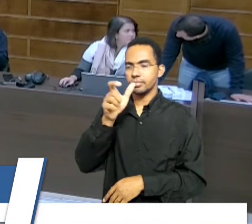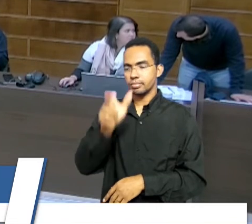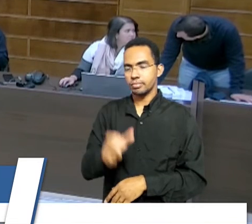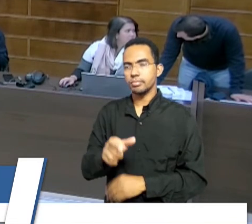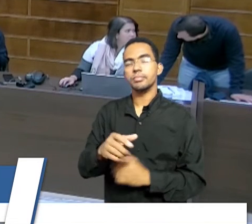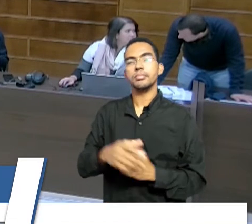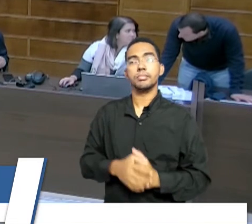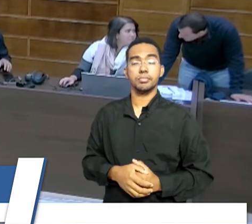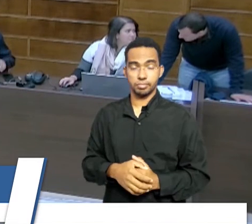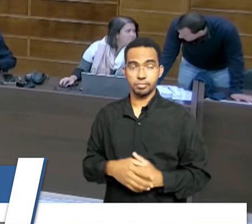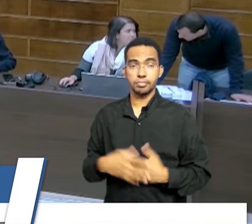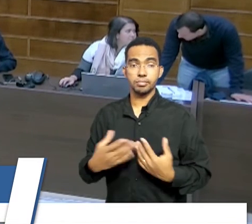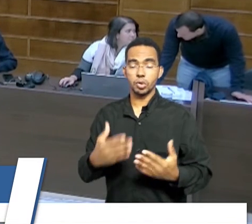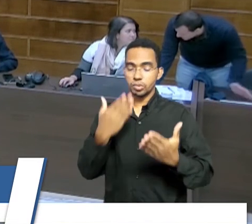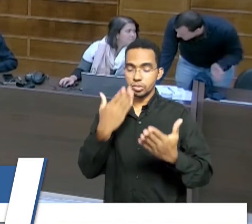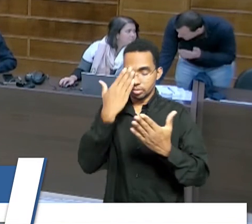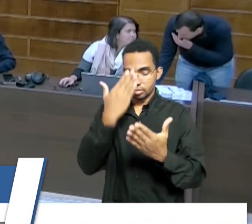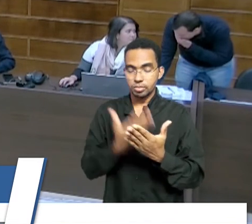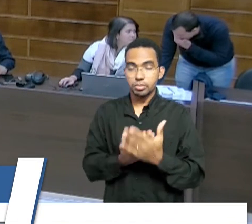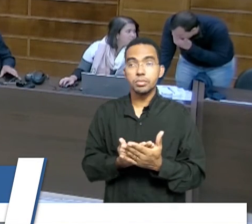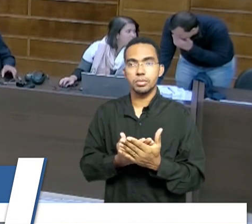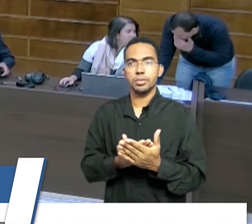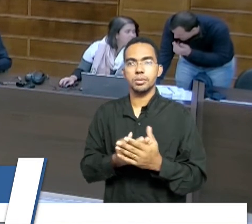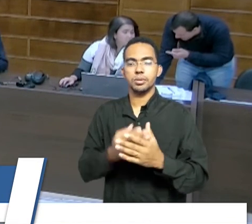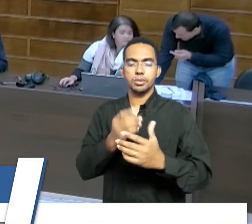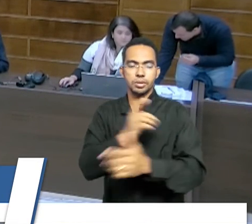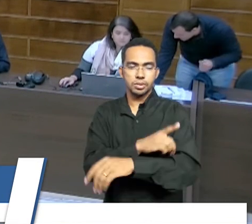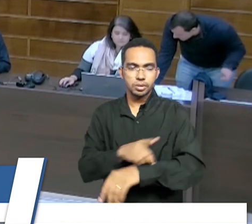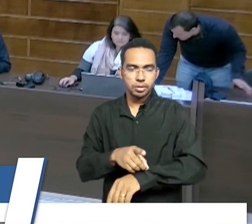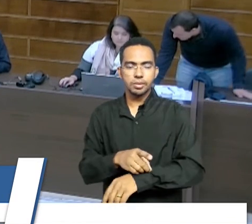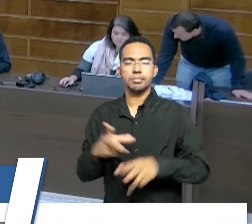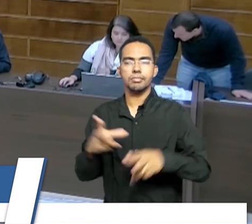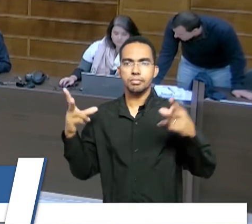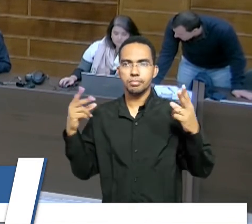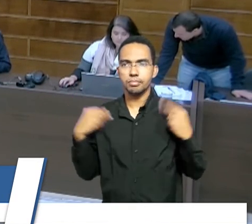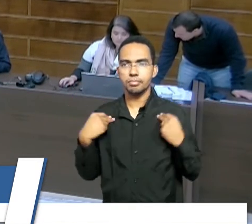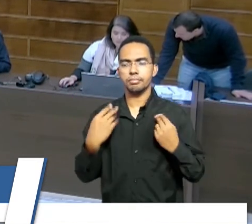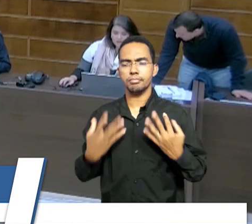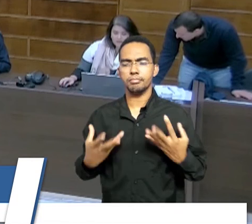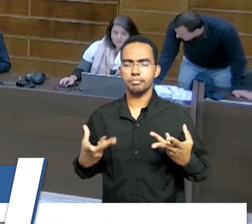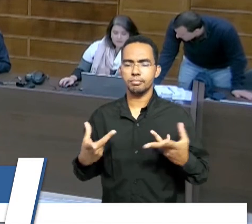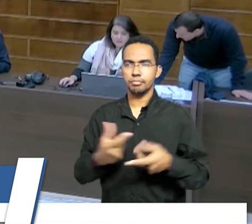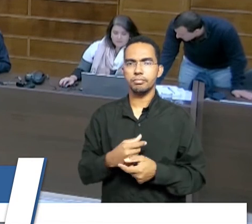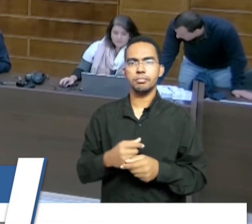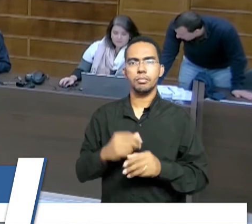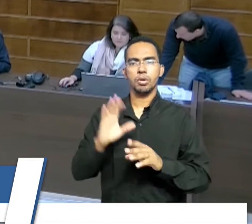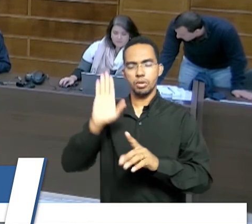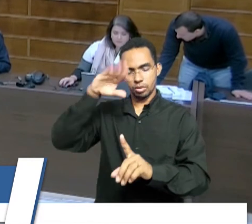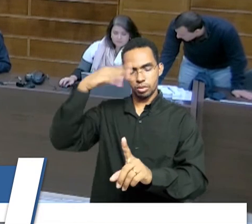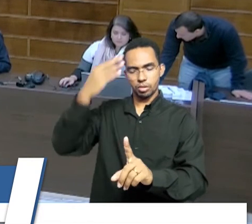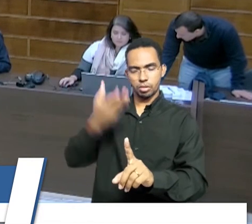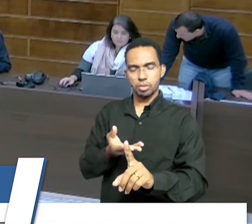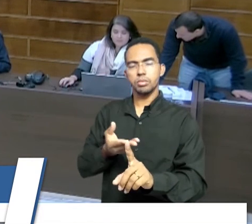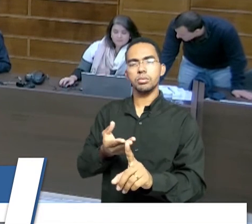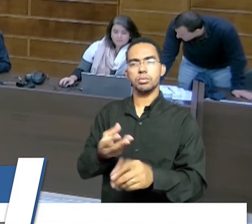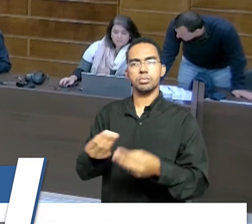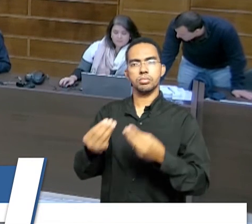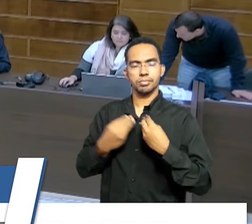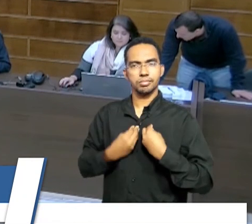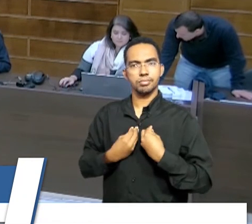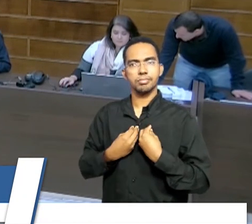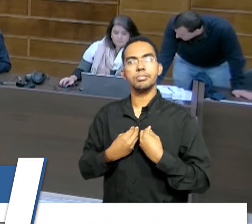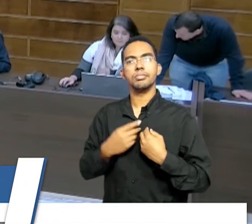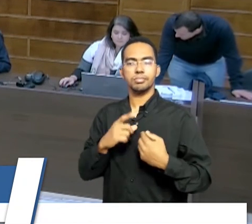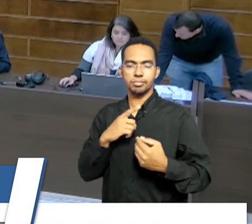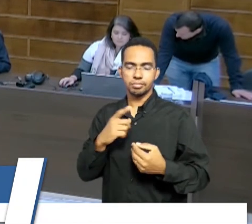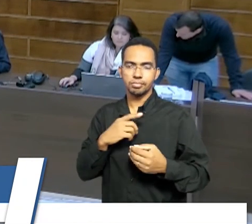e merecedor dessa belíssima homenagem que lhe é concedida através da denominação da tão